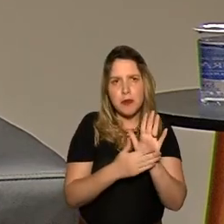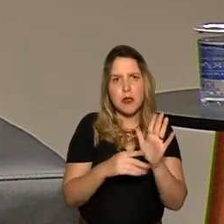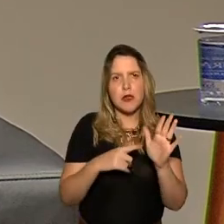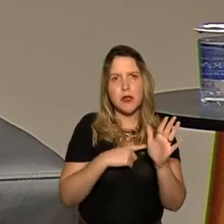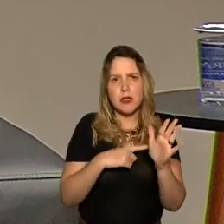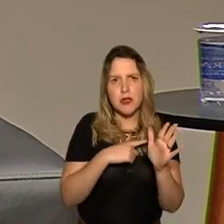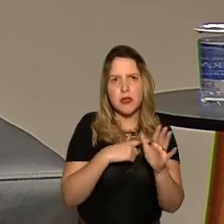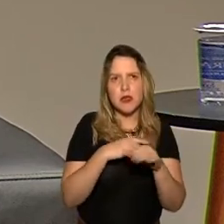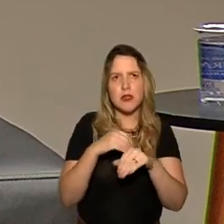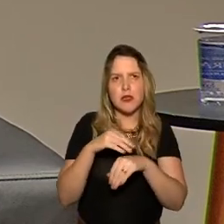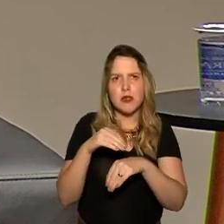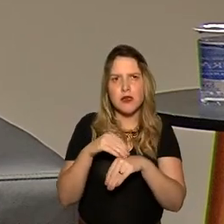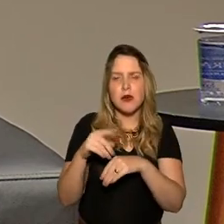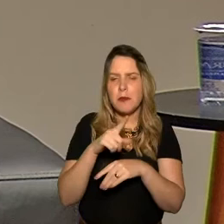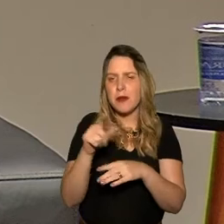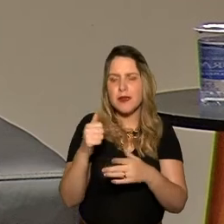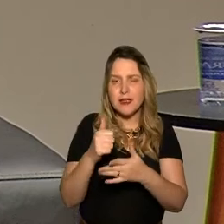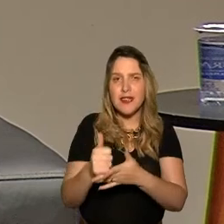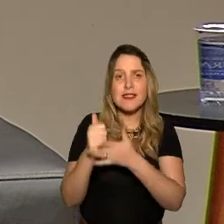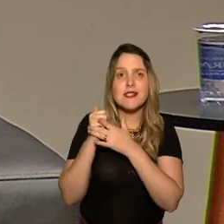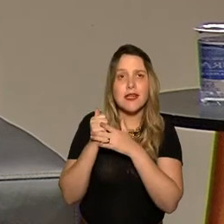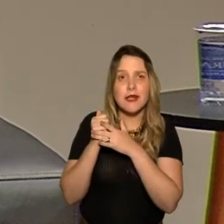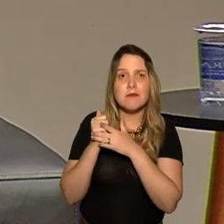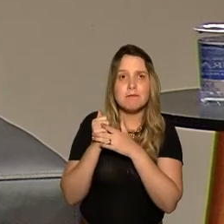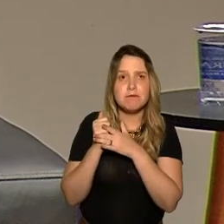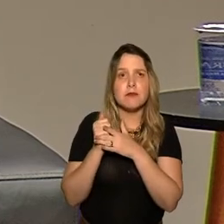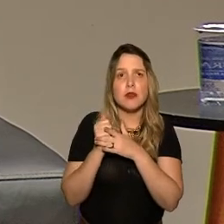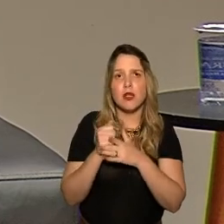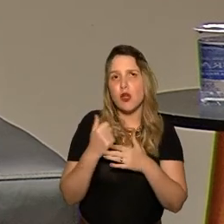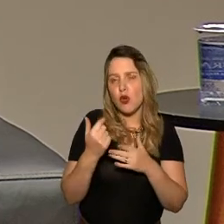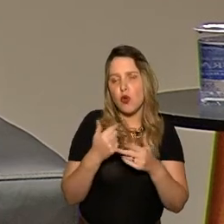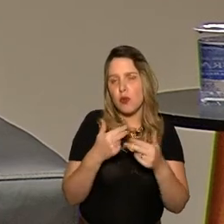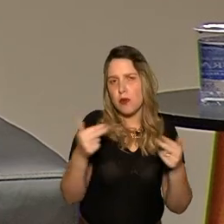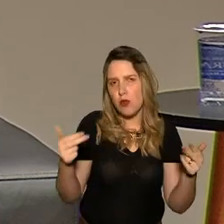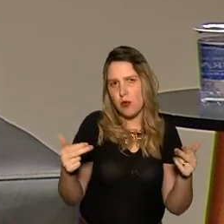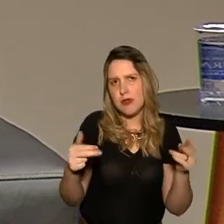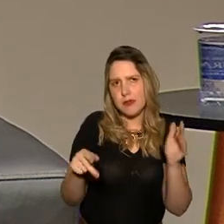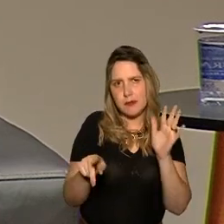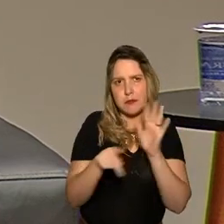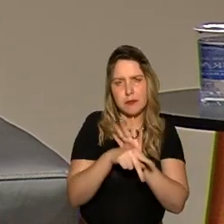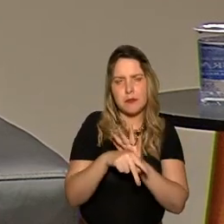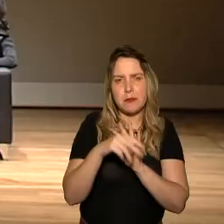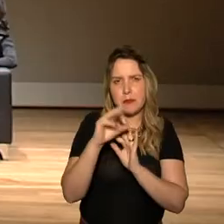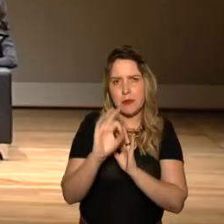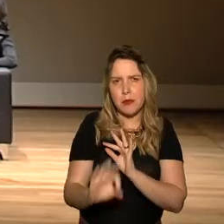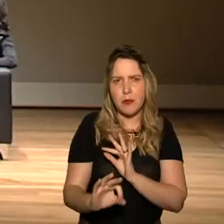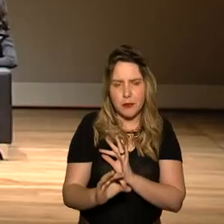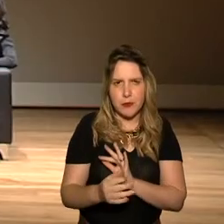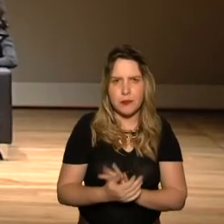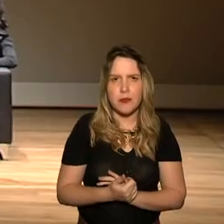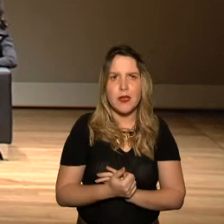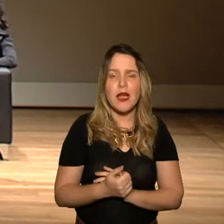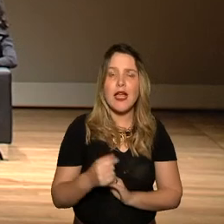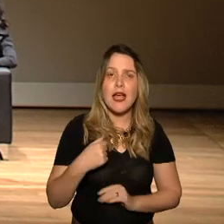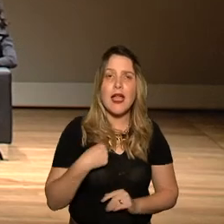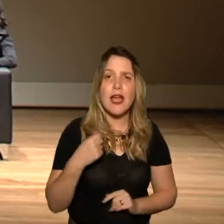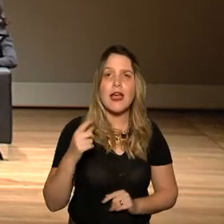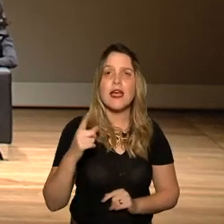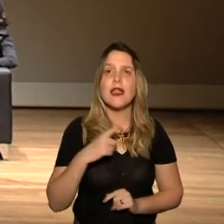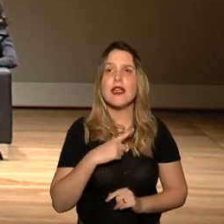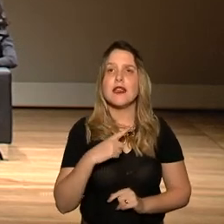tentado se aproximar deles para trazer de programação e eles falavam não nos interessa entrar oficialmente na programação a gente quer